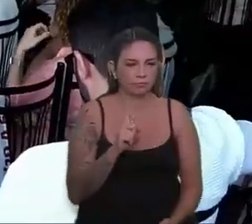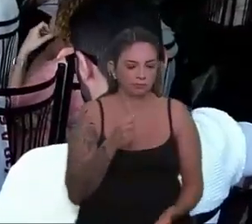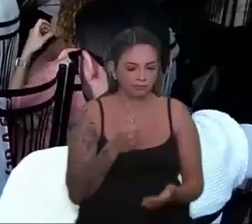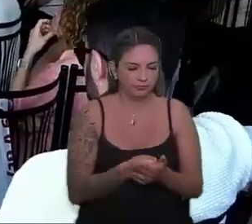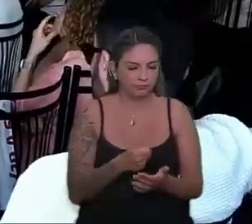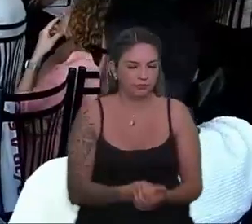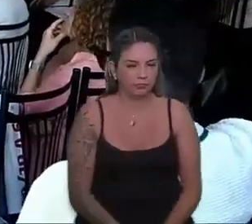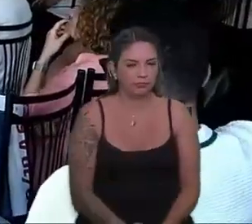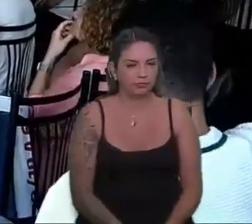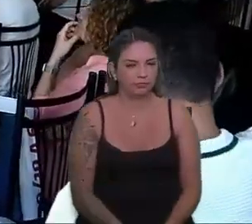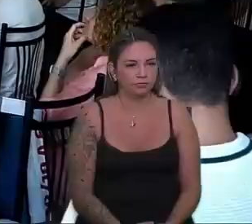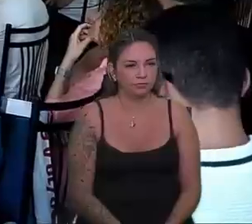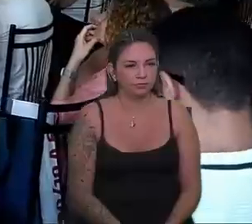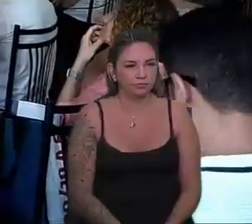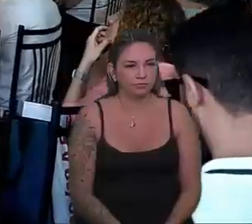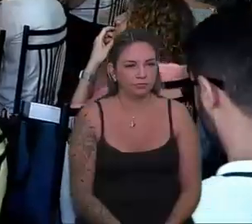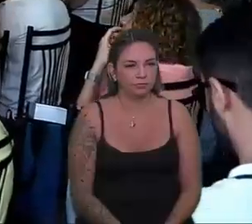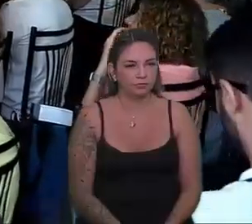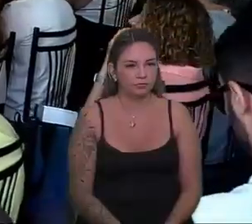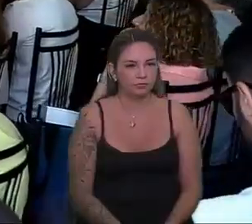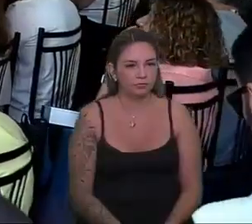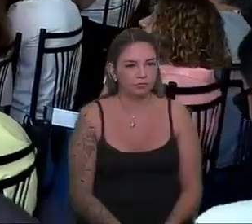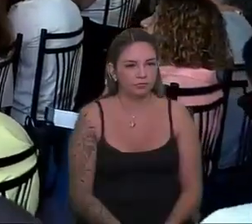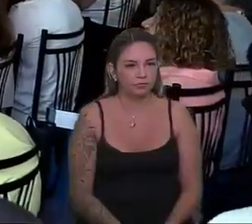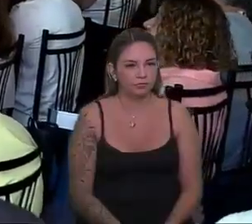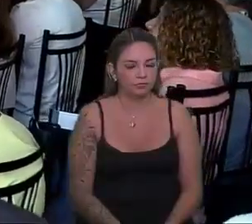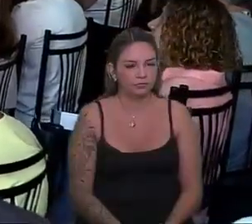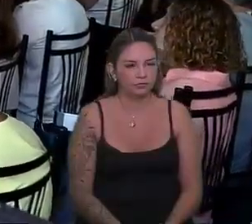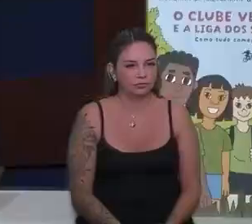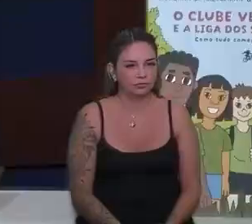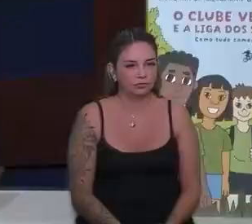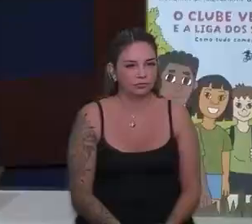de obrigação, e não de